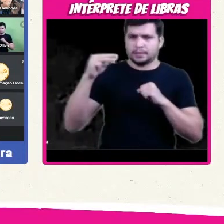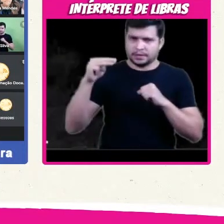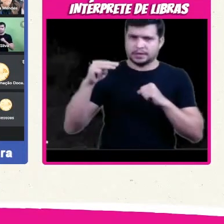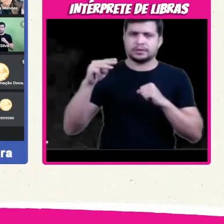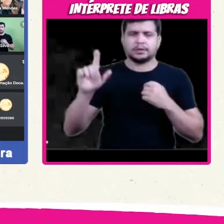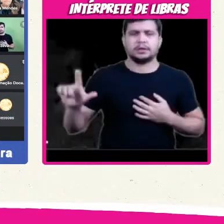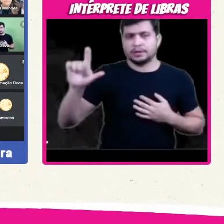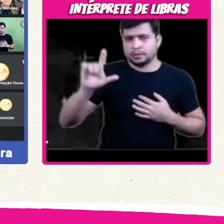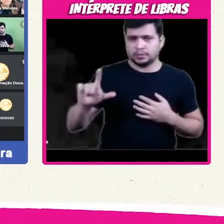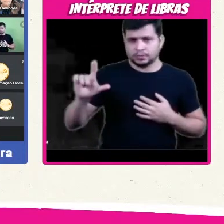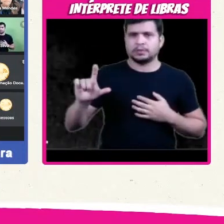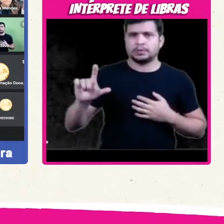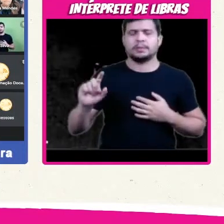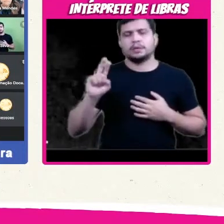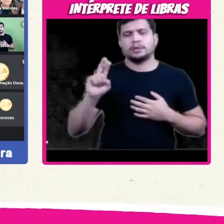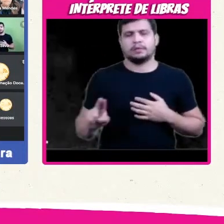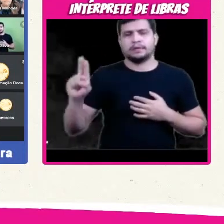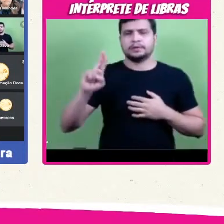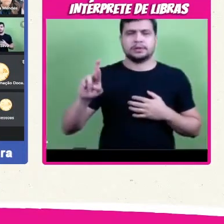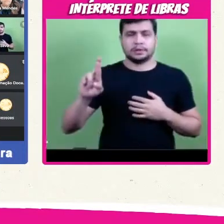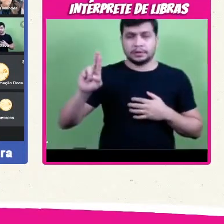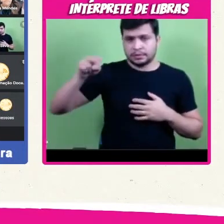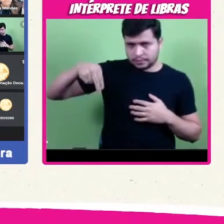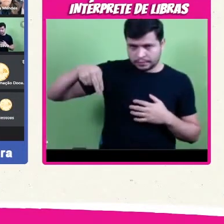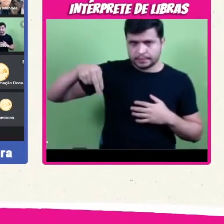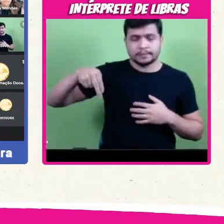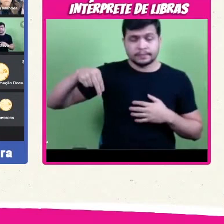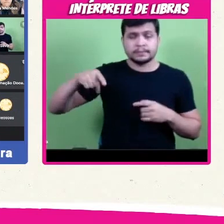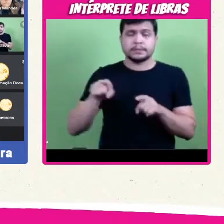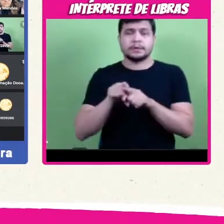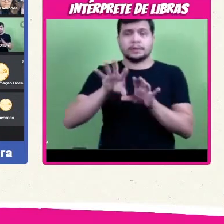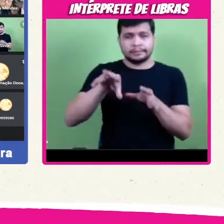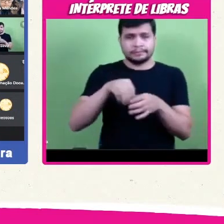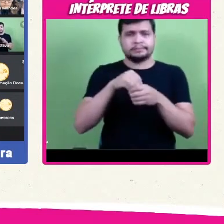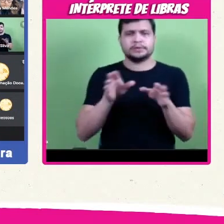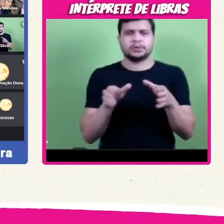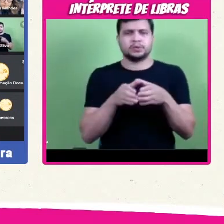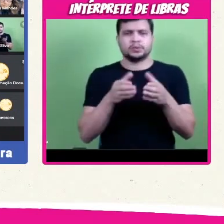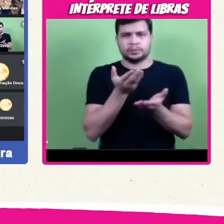Norte. Pertence ao GPORT, Grupo de Estudos